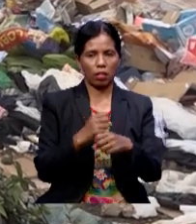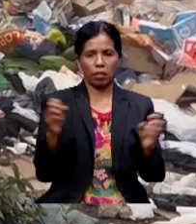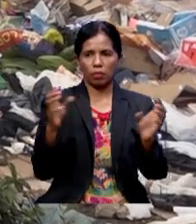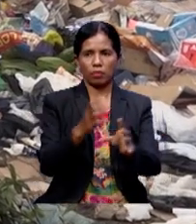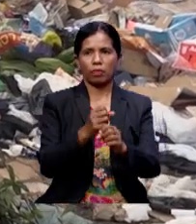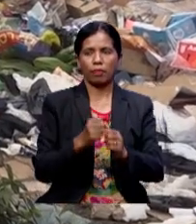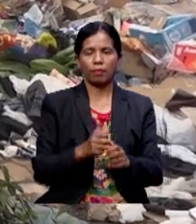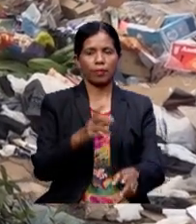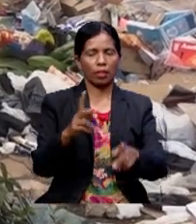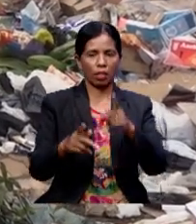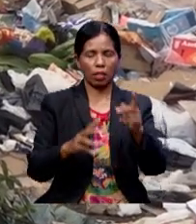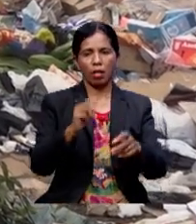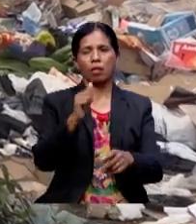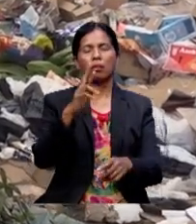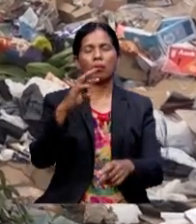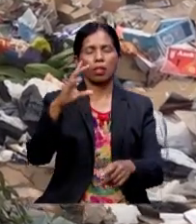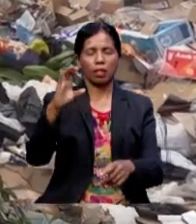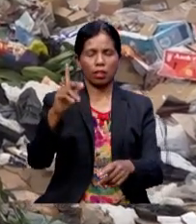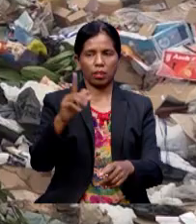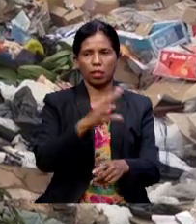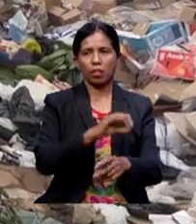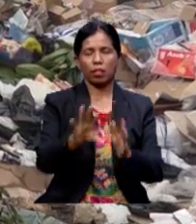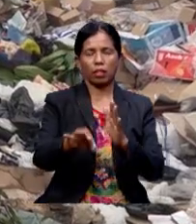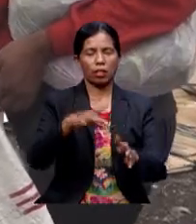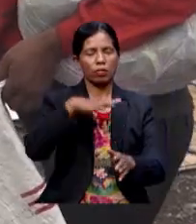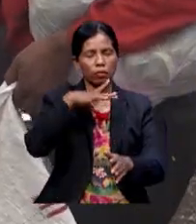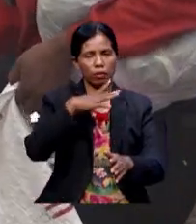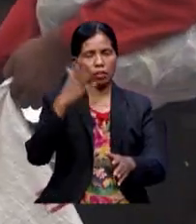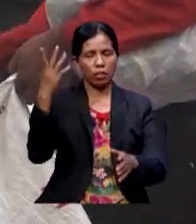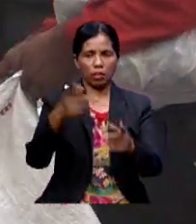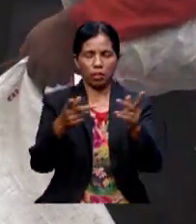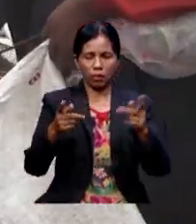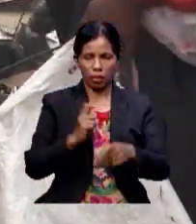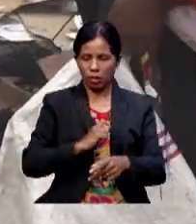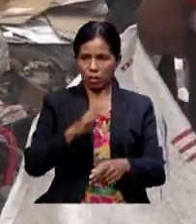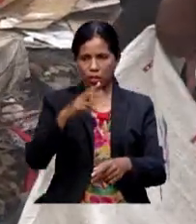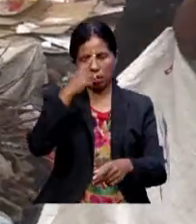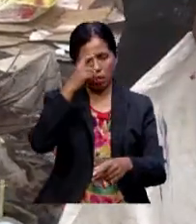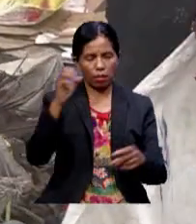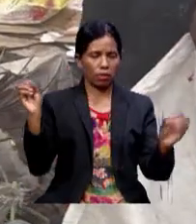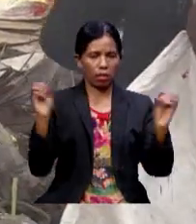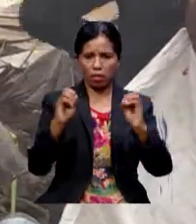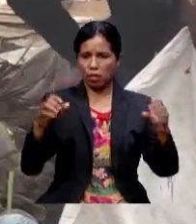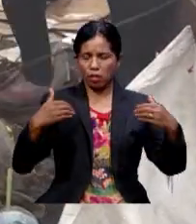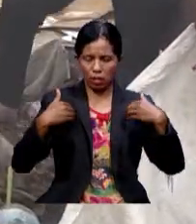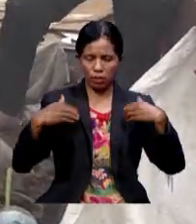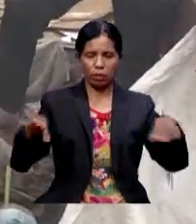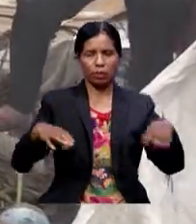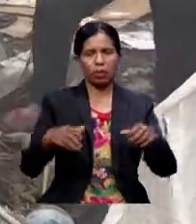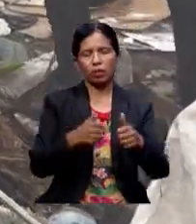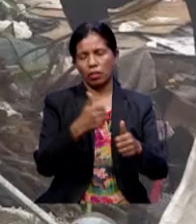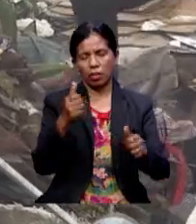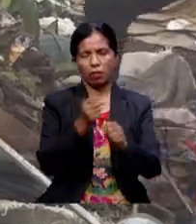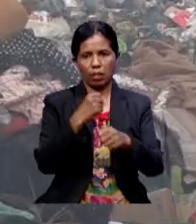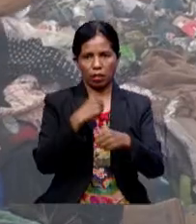Komunidade Marquita Suárez Atete, Cleor Ona, Niahiri Lixo e Haliceira Fatin Tibar, Tambalaia Serviço Selo, que nebenha bele halo,